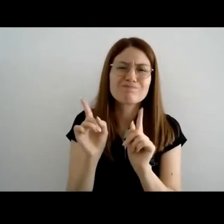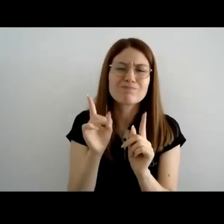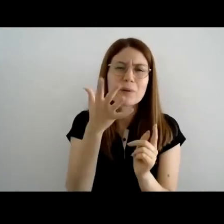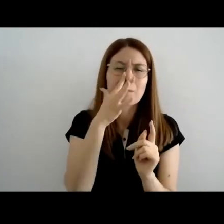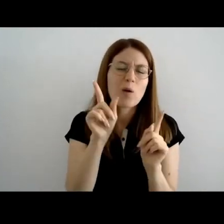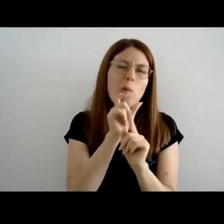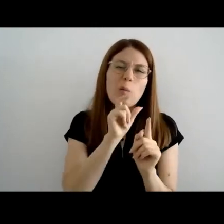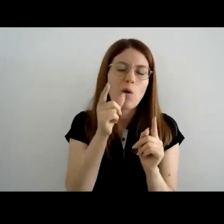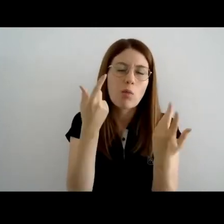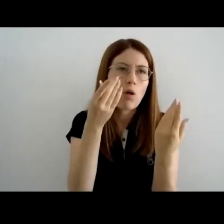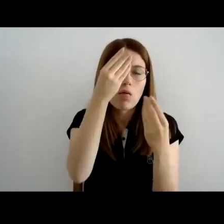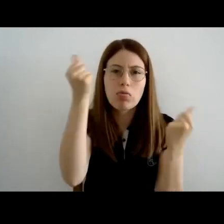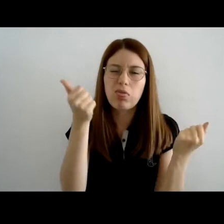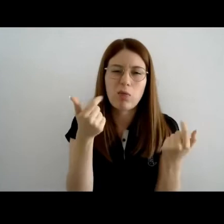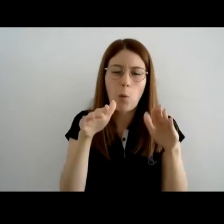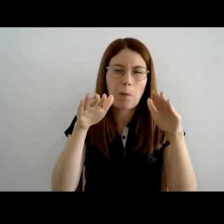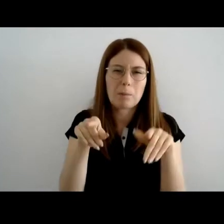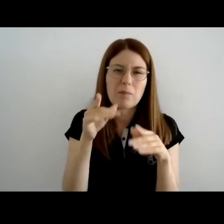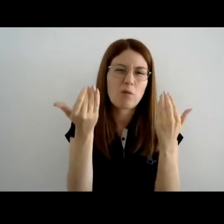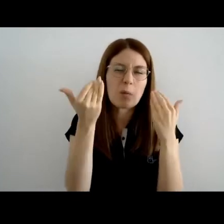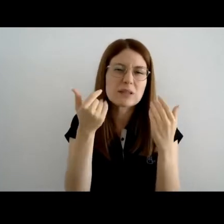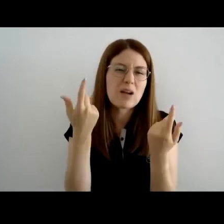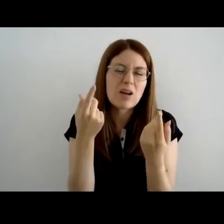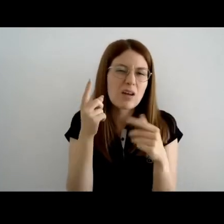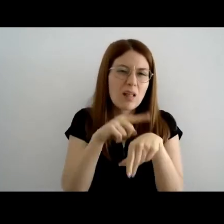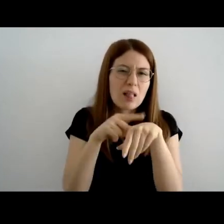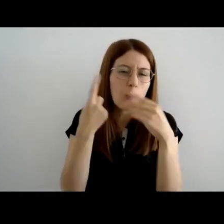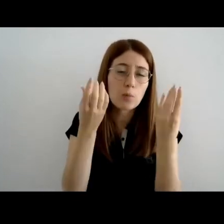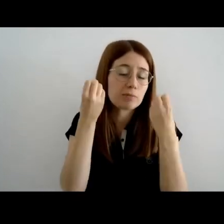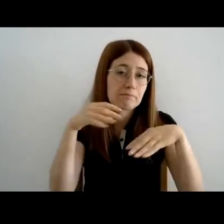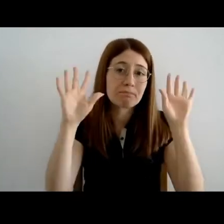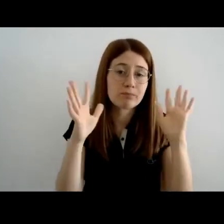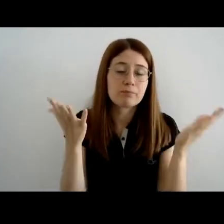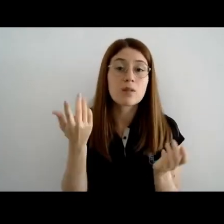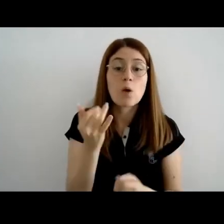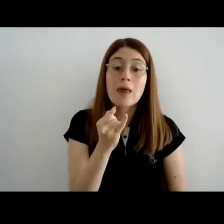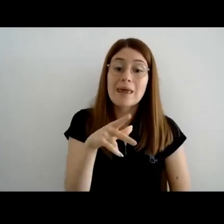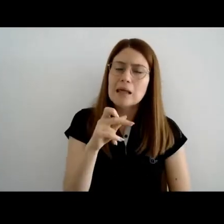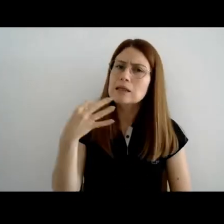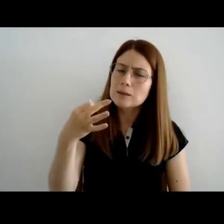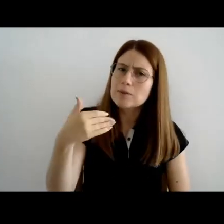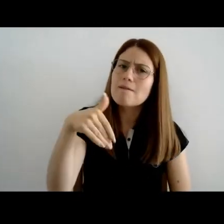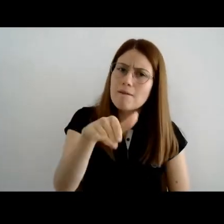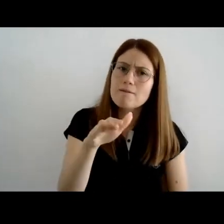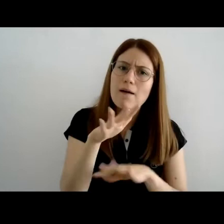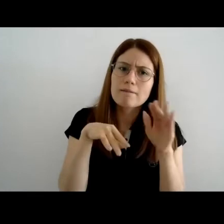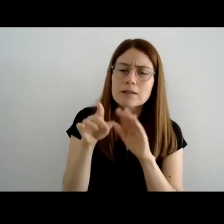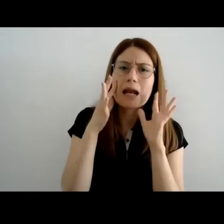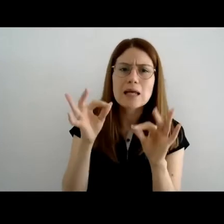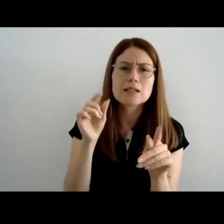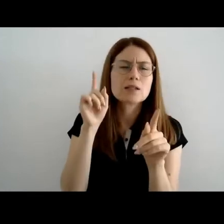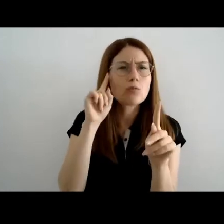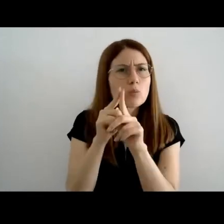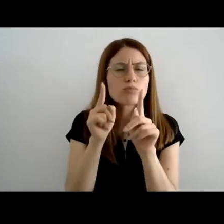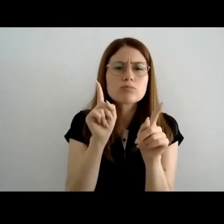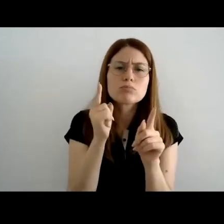rápida desatualização. E é por isso que o INA sempre se há de cumprir e sempre se há de continuar a cumprir nesta renovação